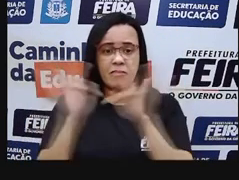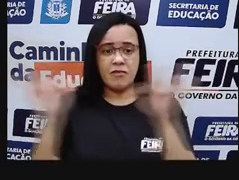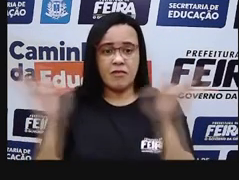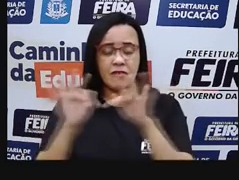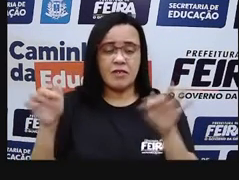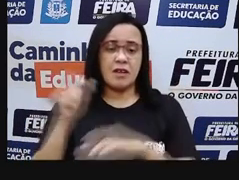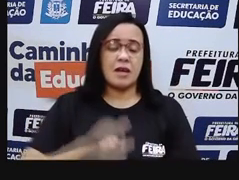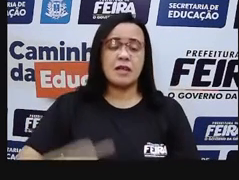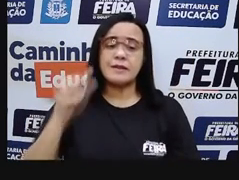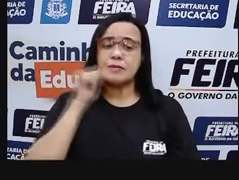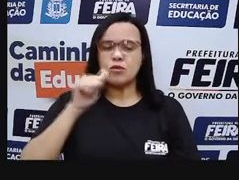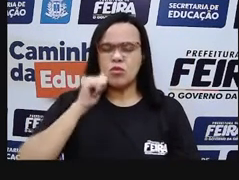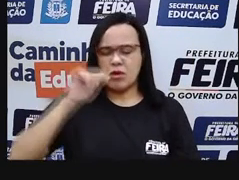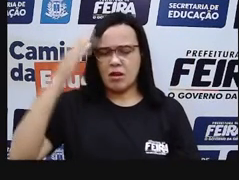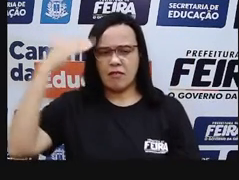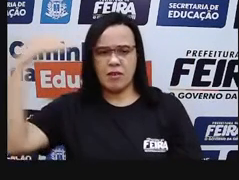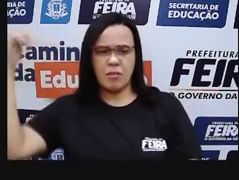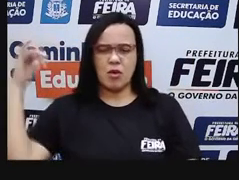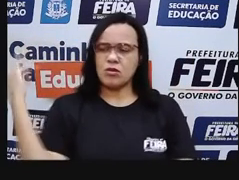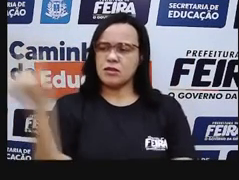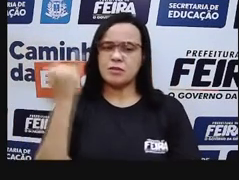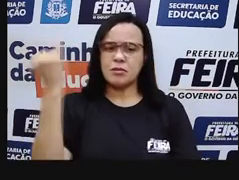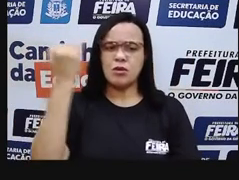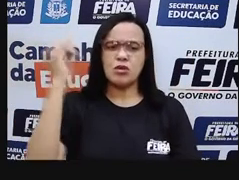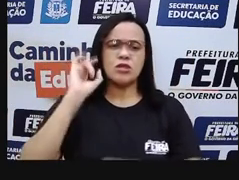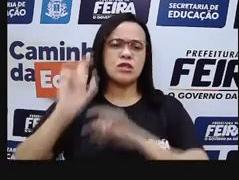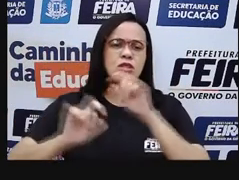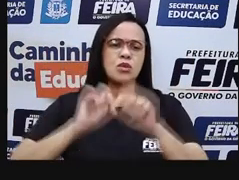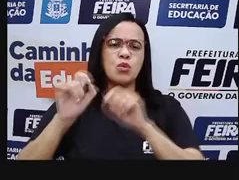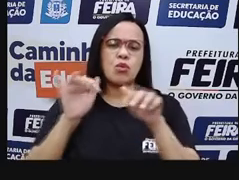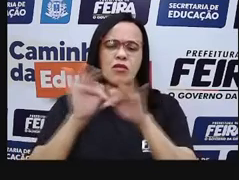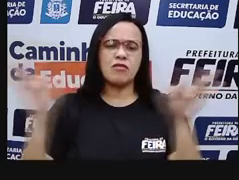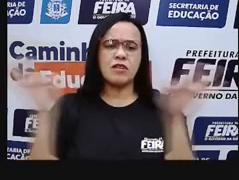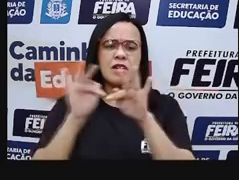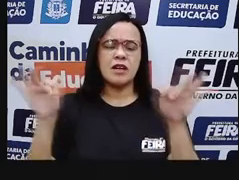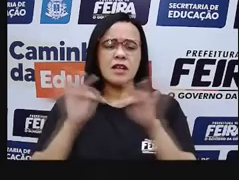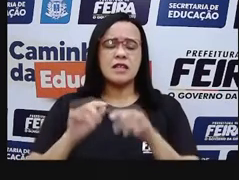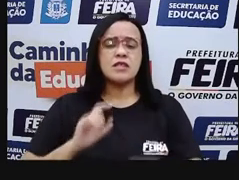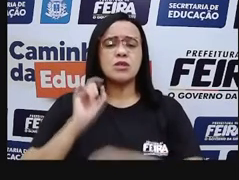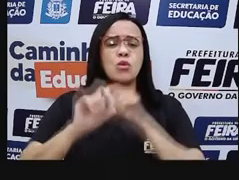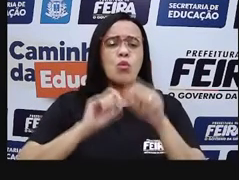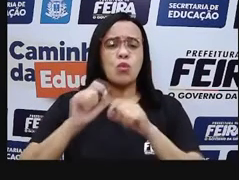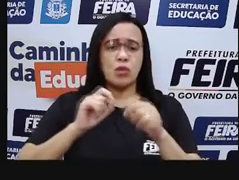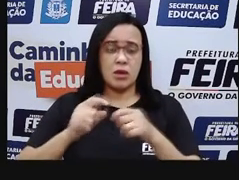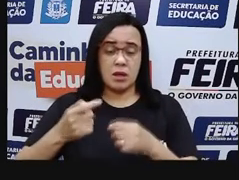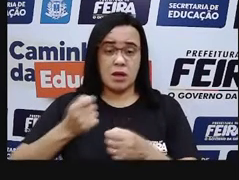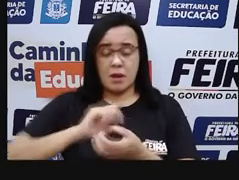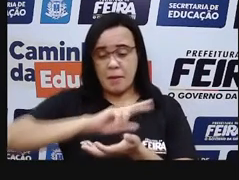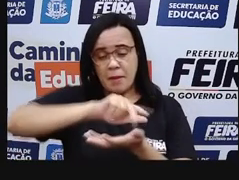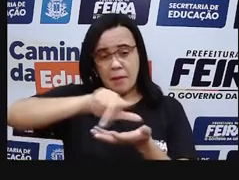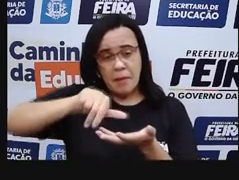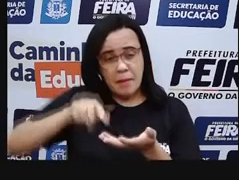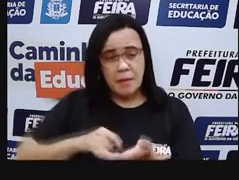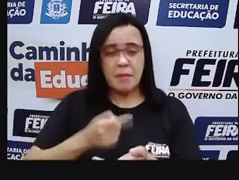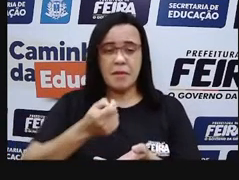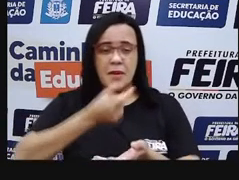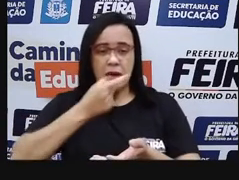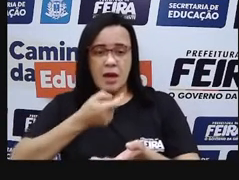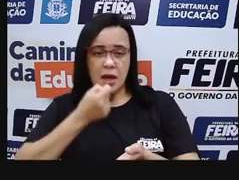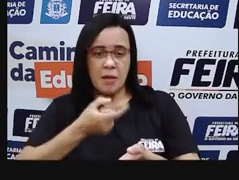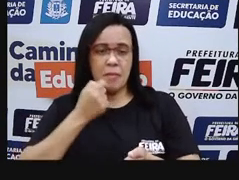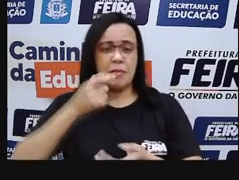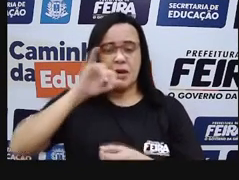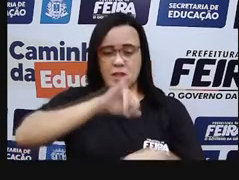Graziela Maciel Barroso que ela disse o seguinte fiz a botânica a minha religião e do Jardim Botânico minha igreja